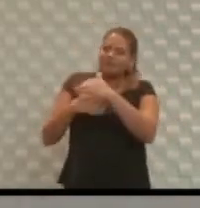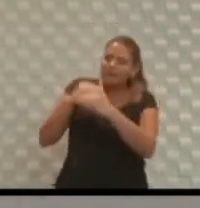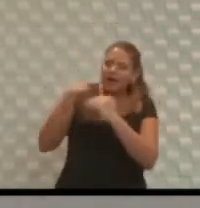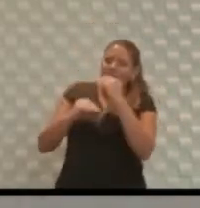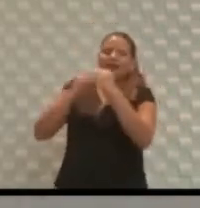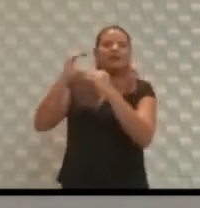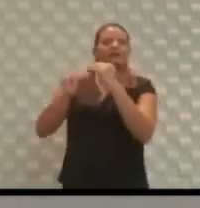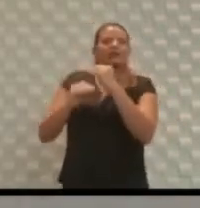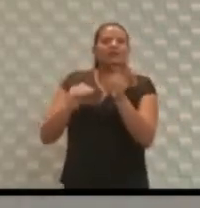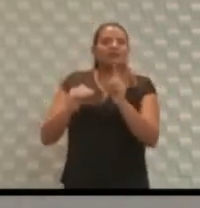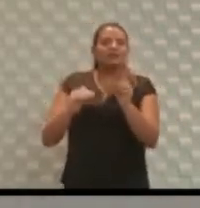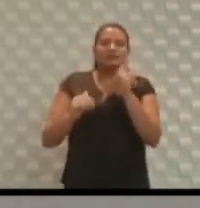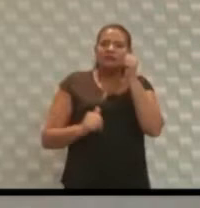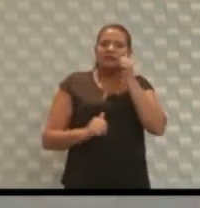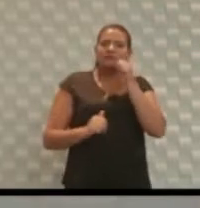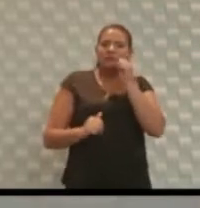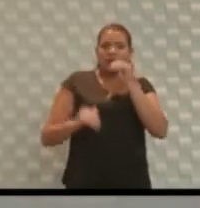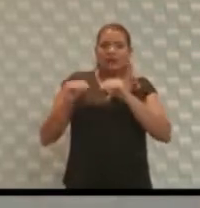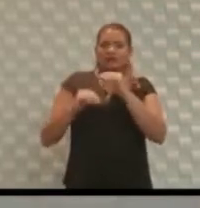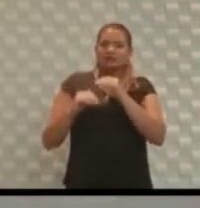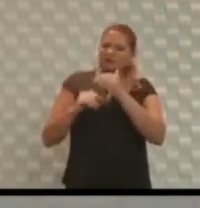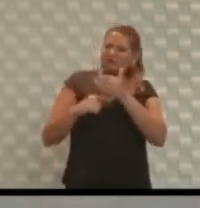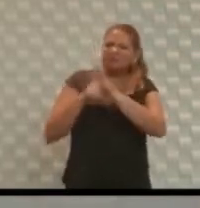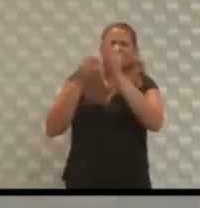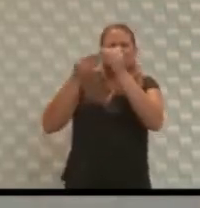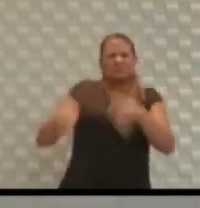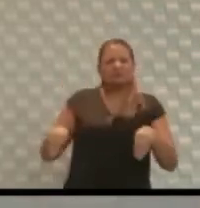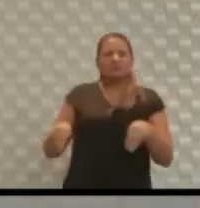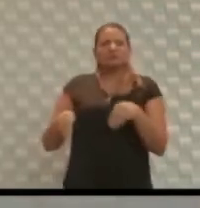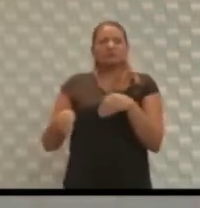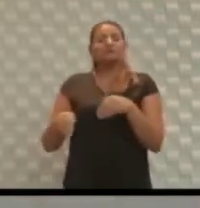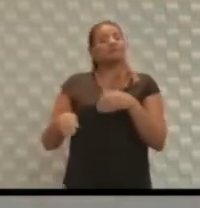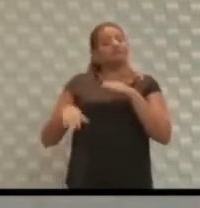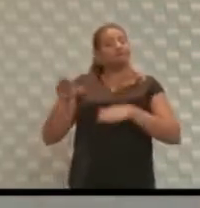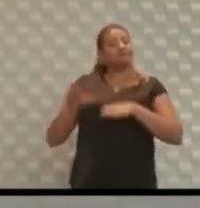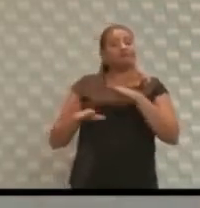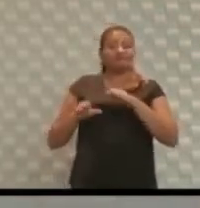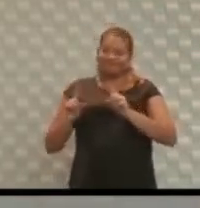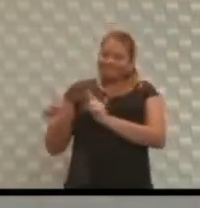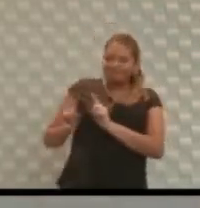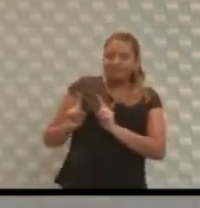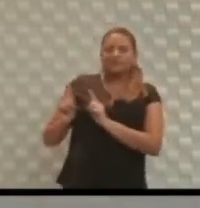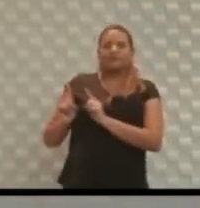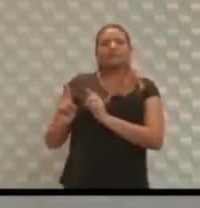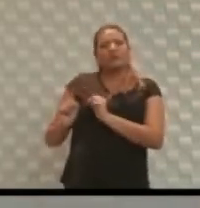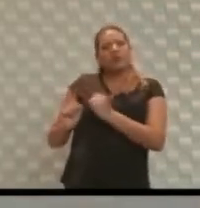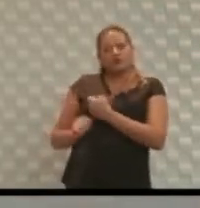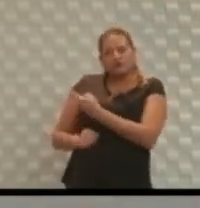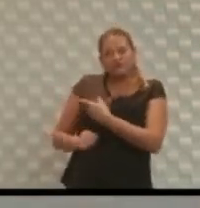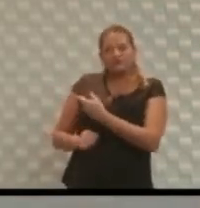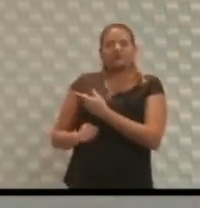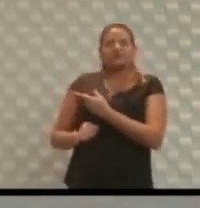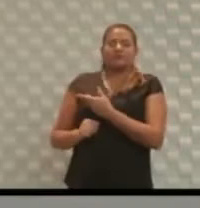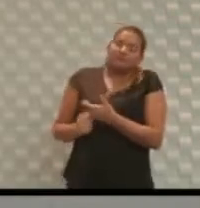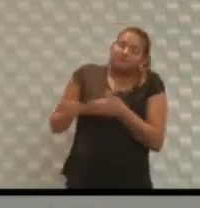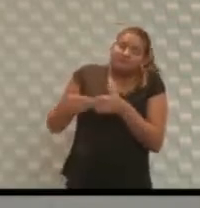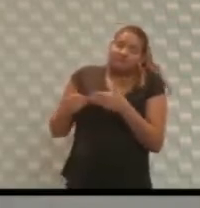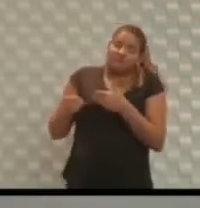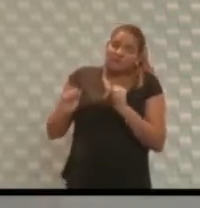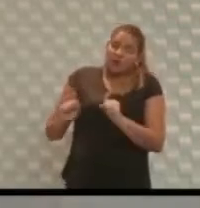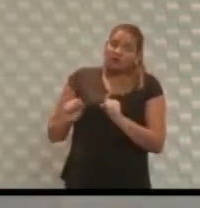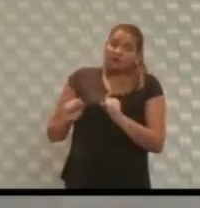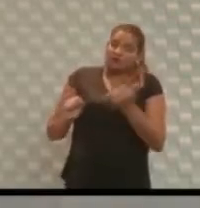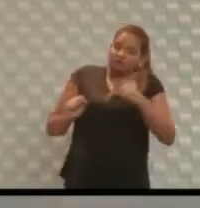outro pode não estar bem no relacionamento. Mas quando você invoca a Deus, e como diz a palavra, o marido ama